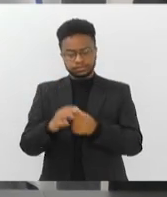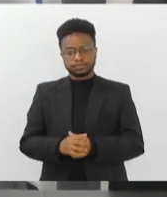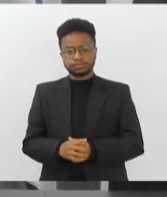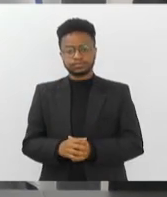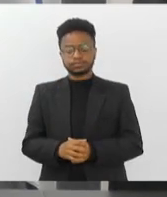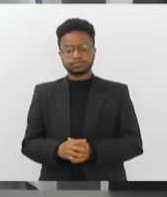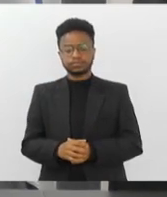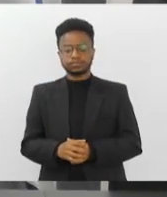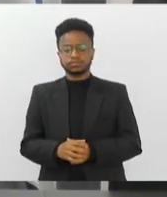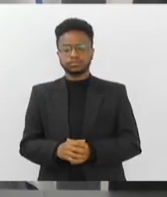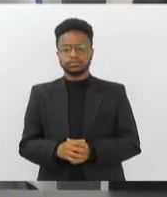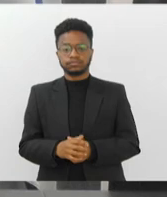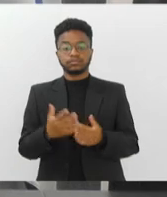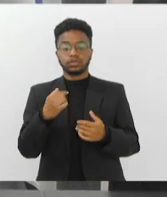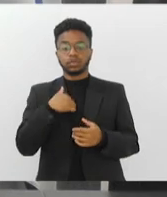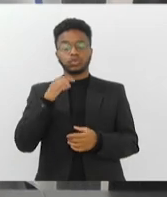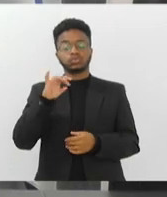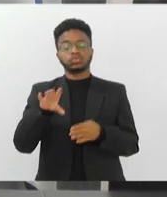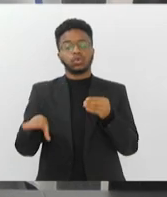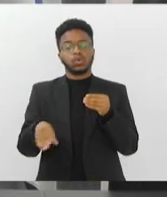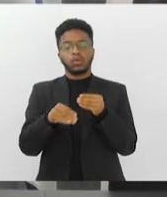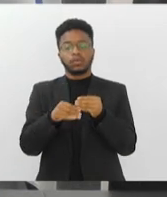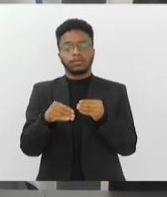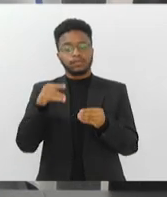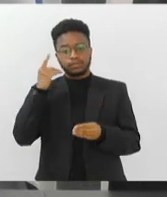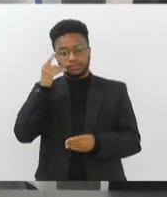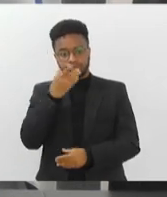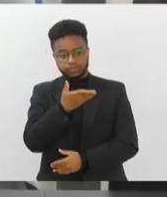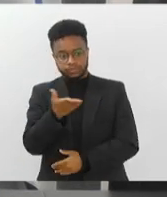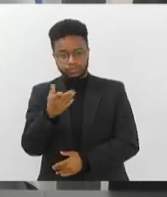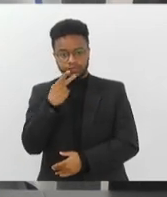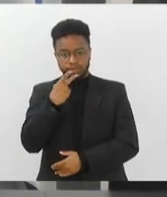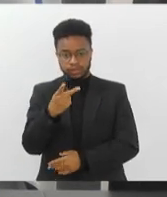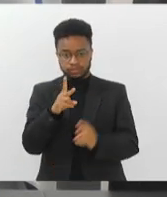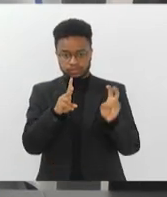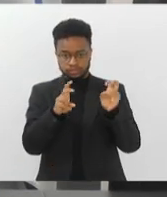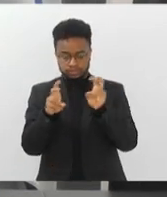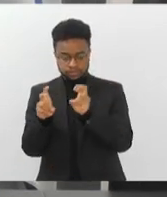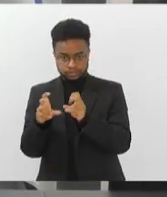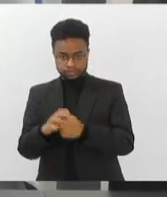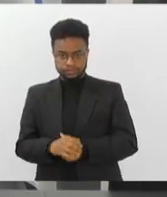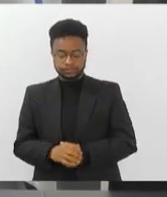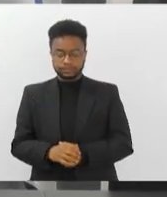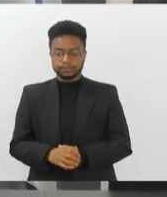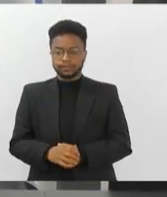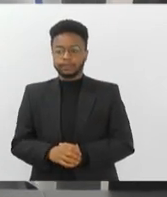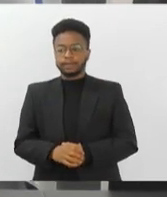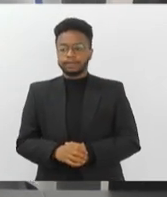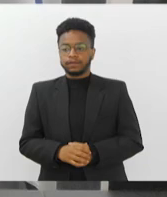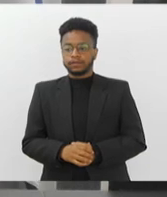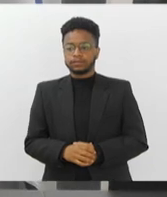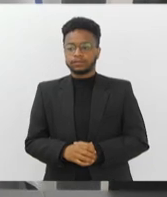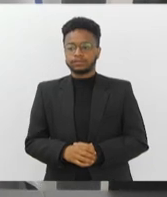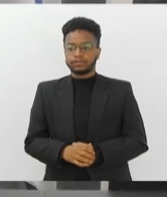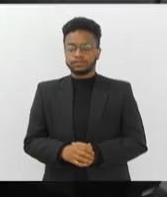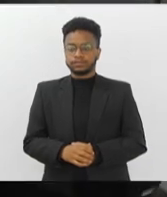complementar, deputado Amorim, deputado Luiz Paulo, que falou também sobre esse assunto, dizer o seguinte.